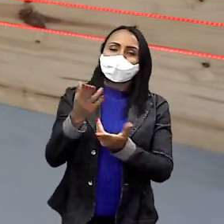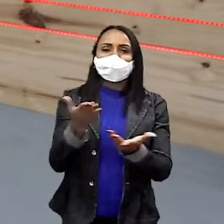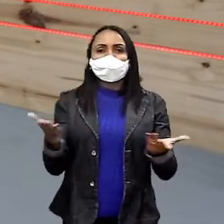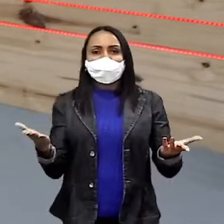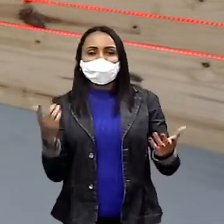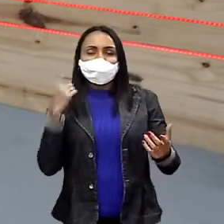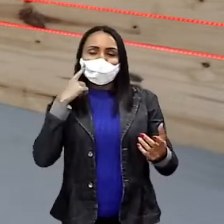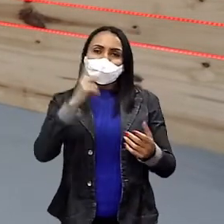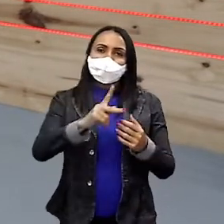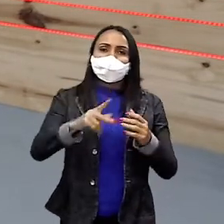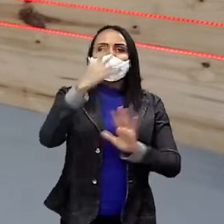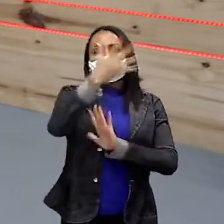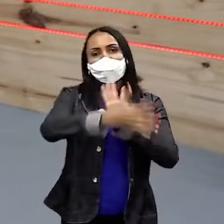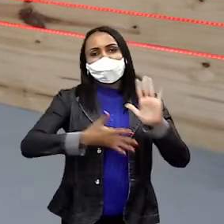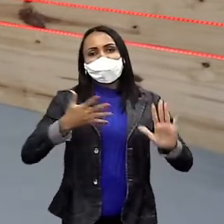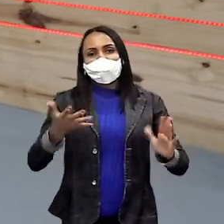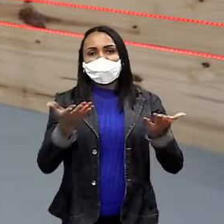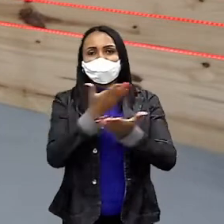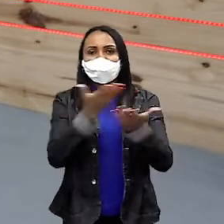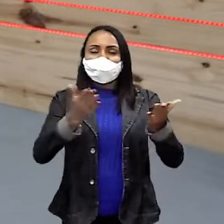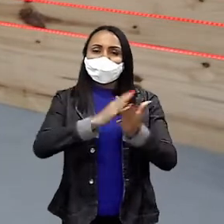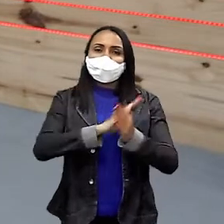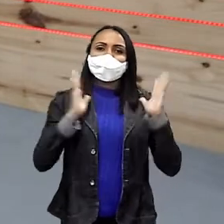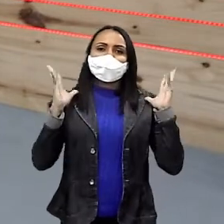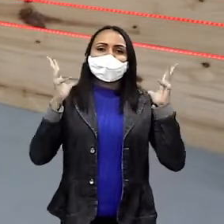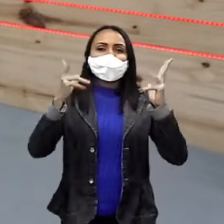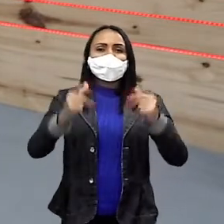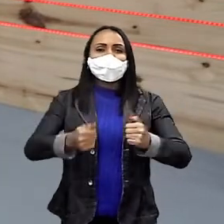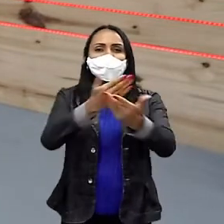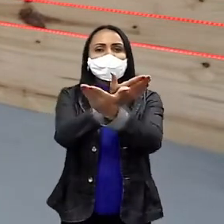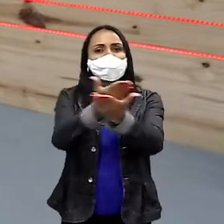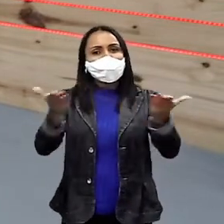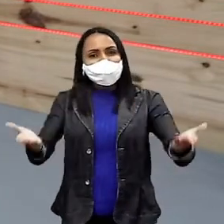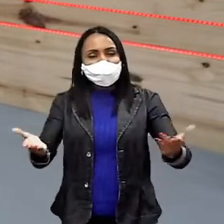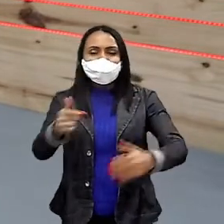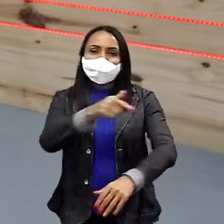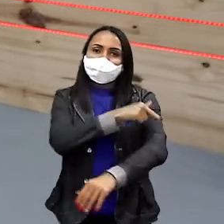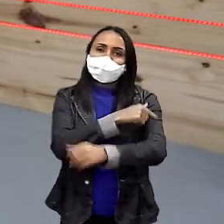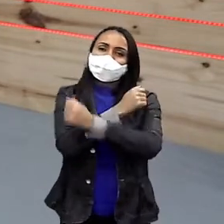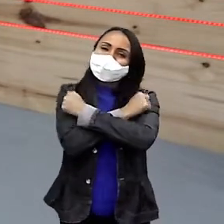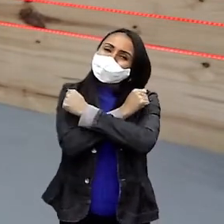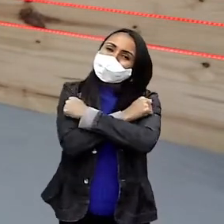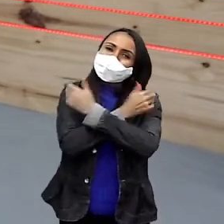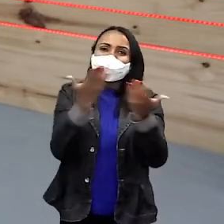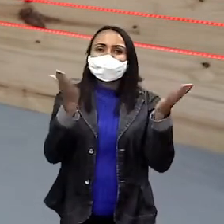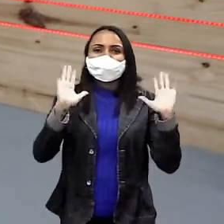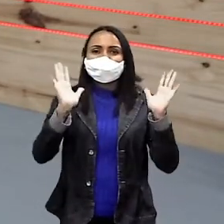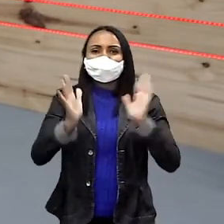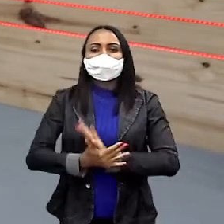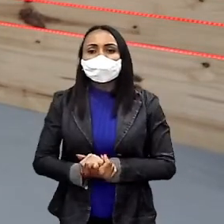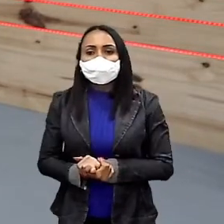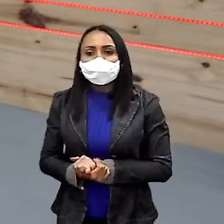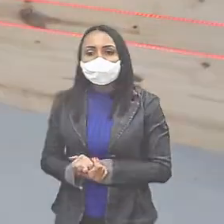nossa professora de Libras, e a todos vocês, estudantes do 7º ano. Um forte abraço!